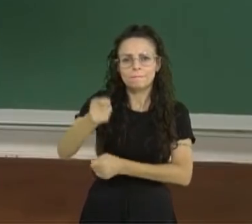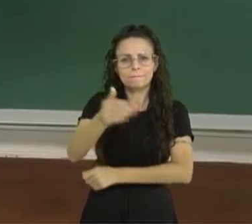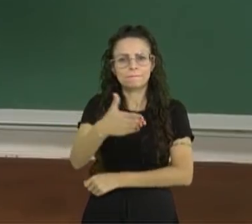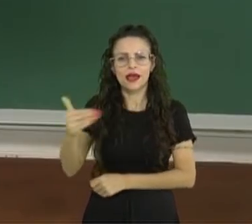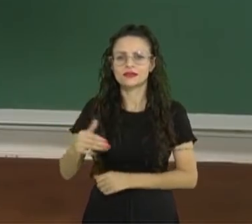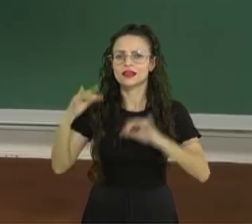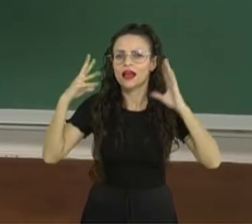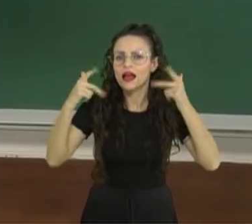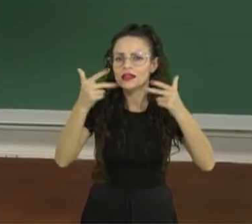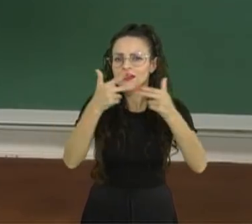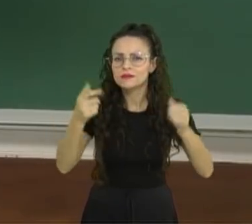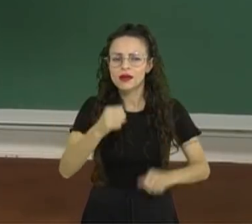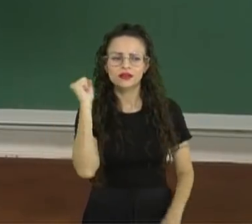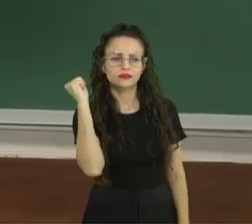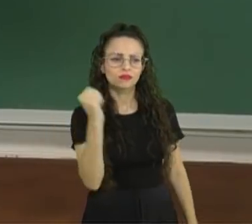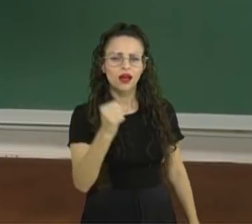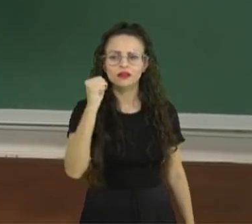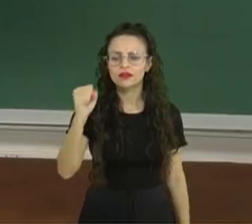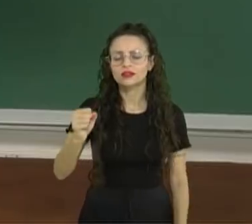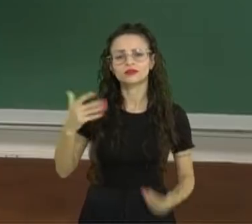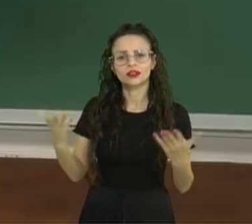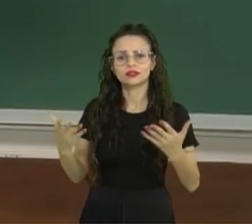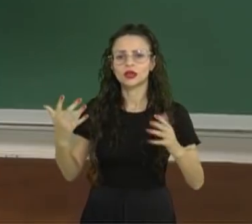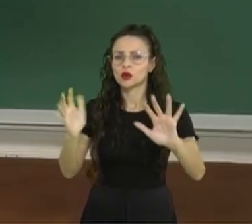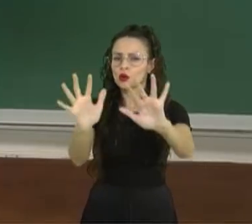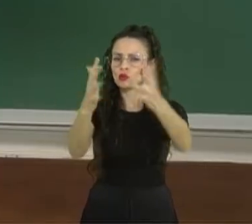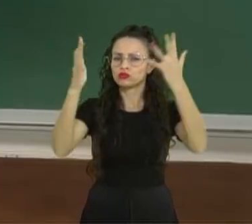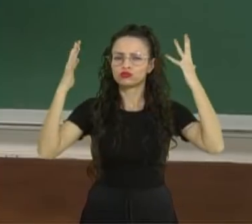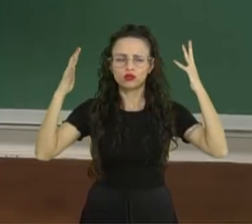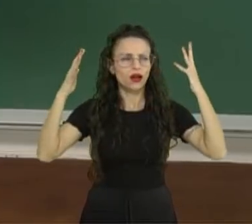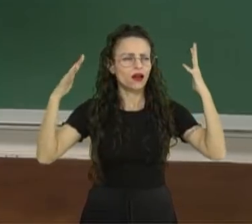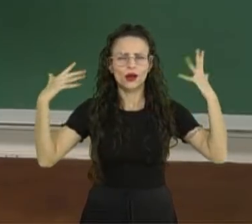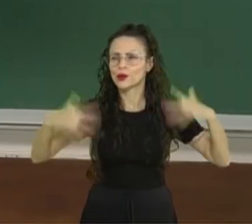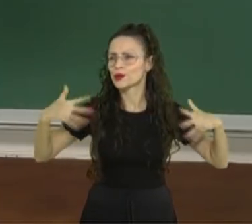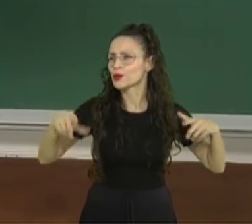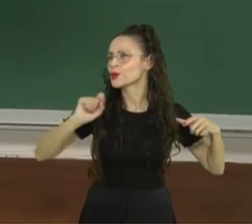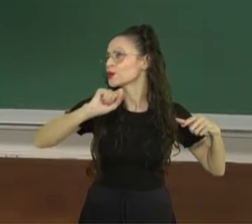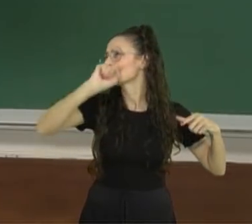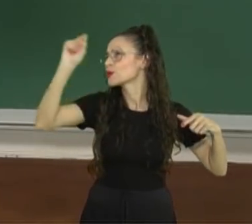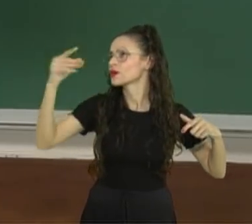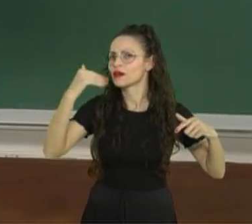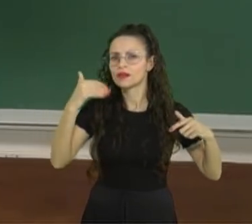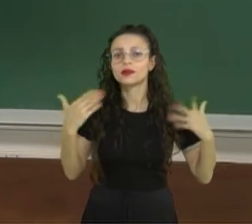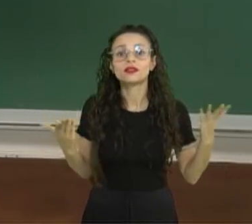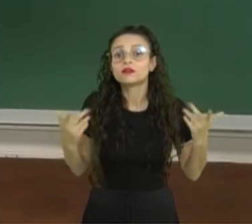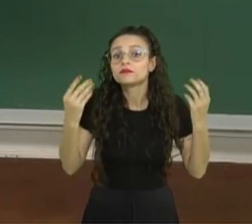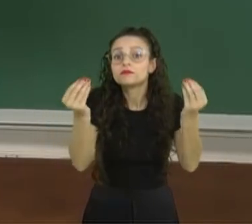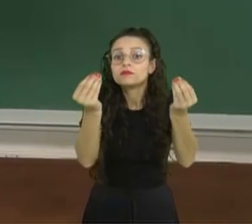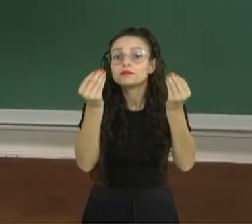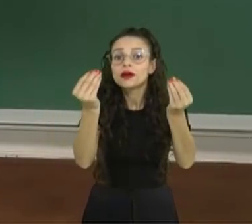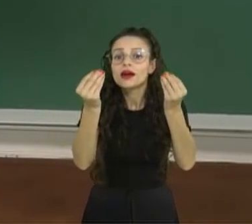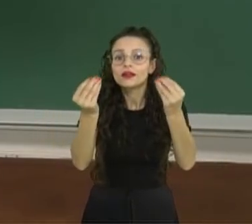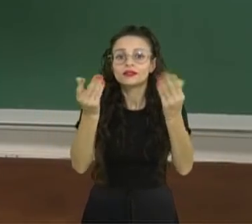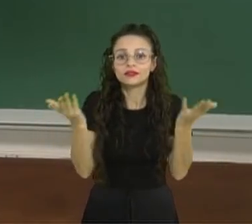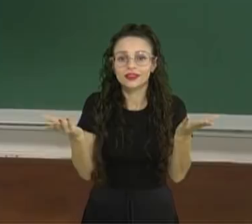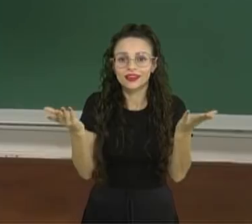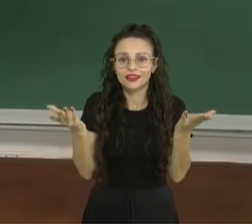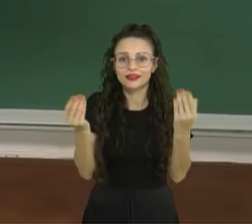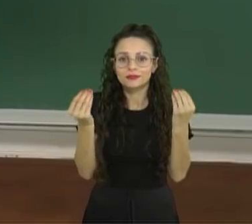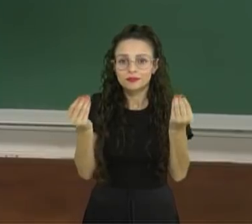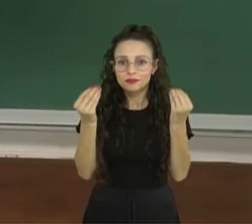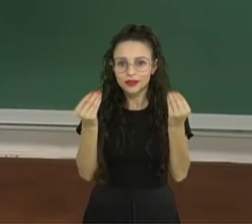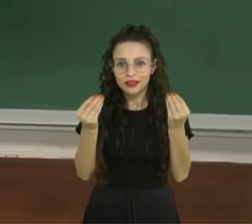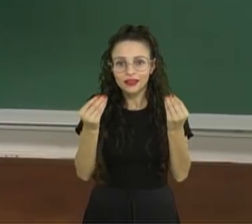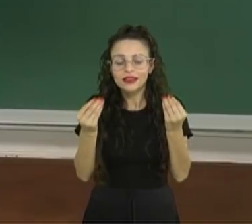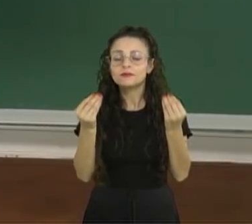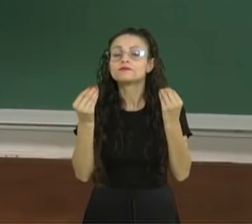enfim, animais para caçar, uma mata extremamente rica de alimento. Para que se desenvolver, para que passar por desenvolver não,